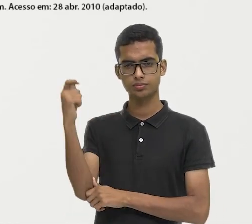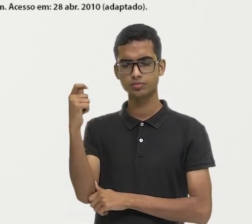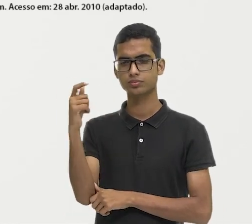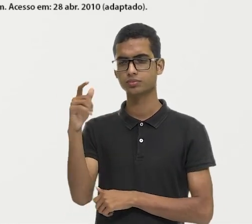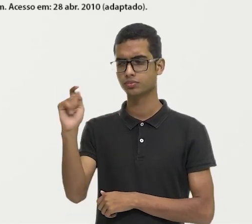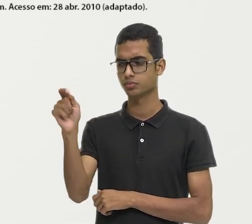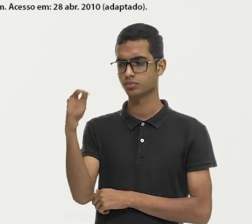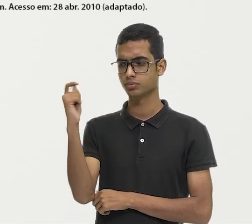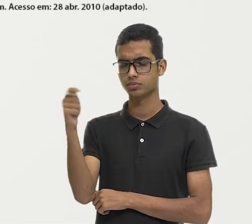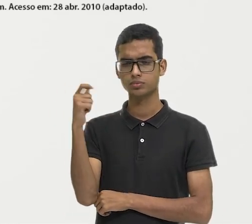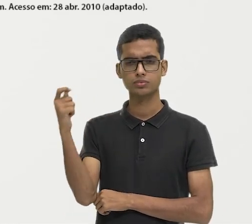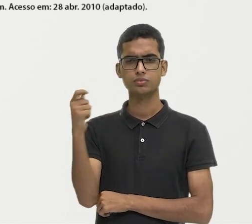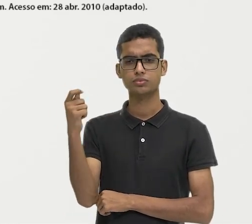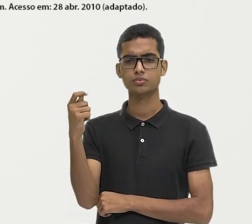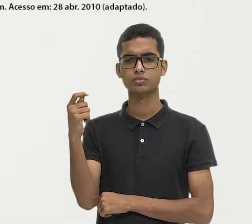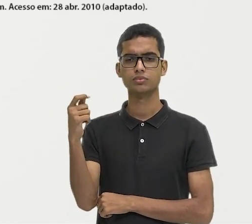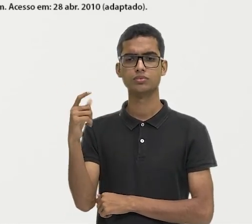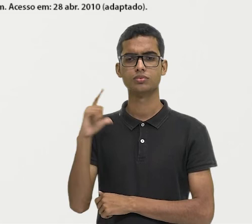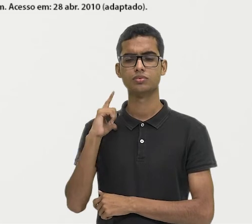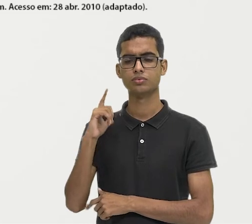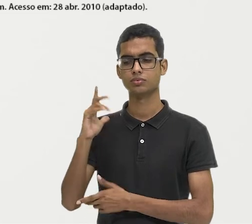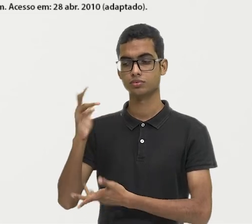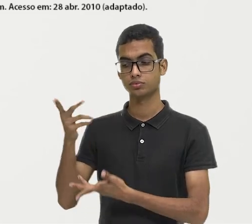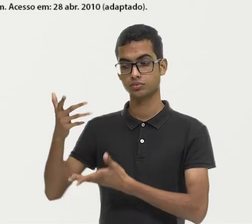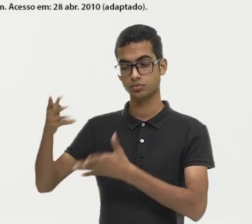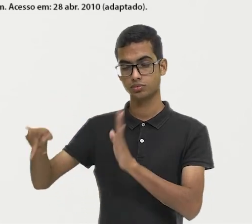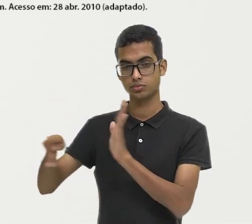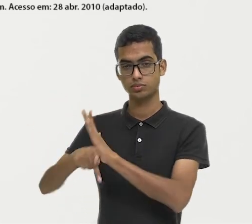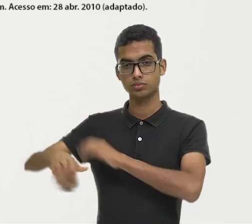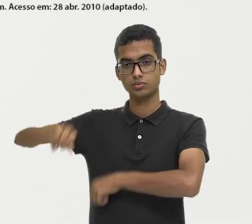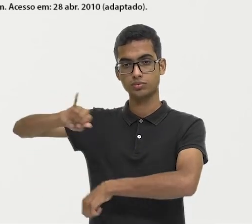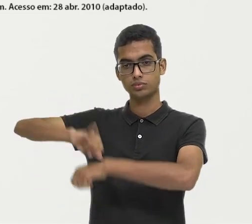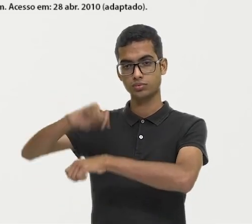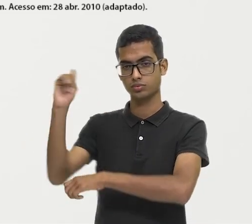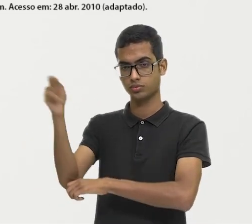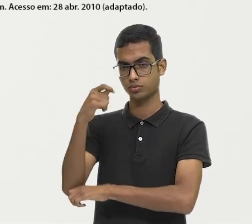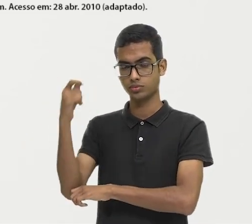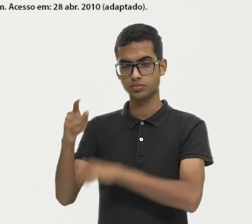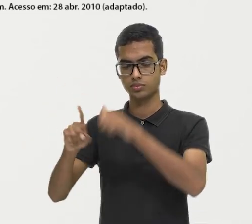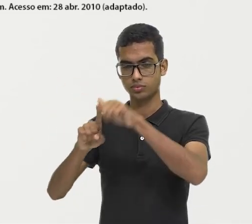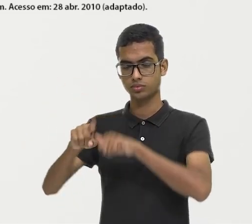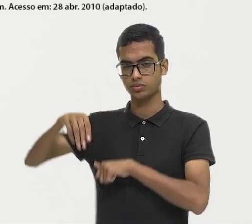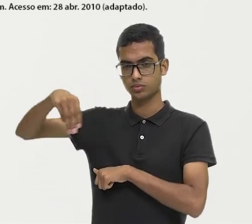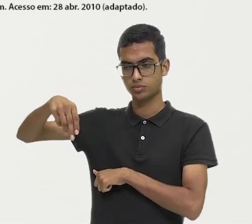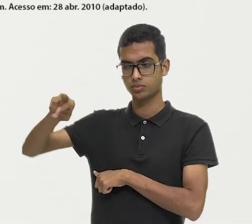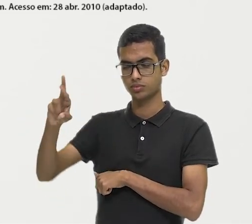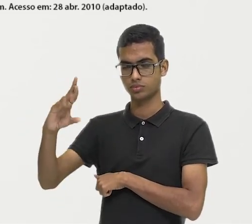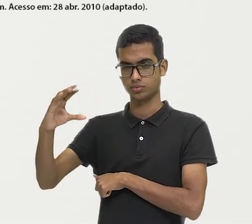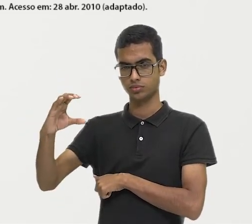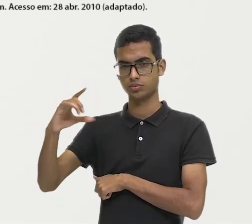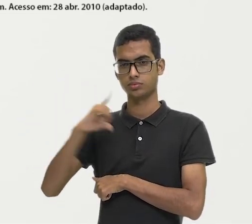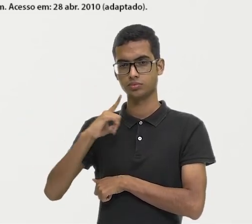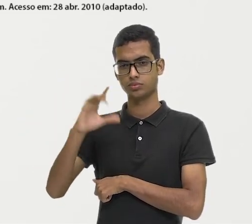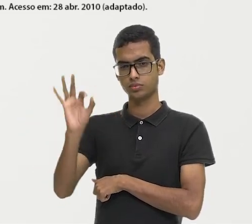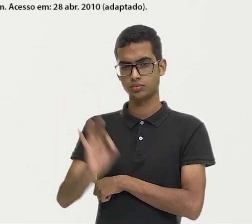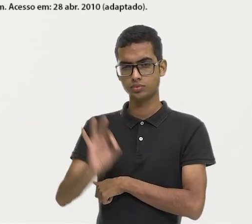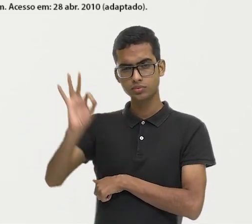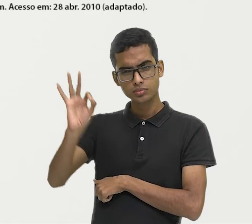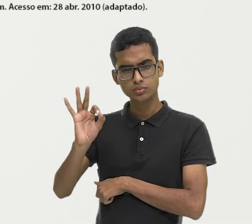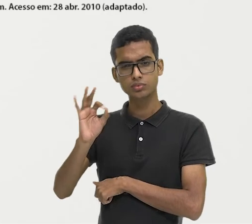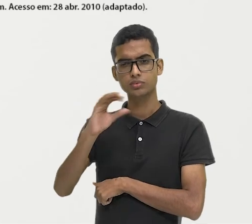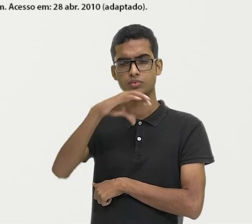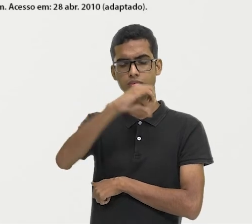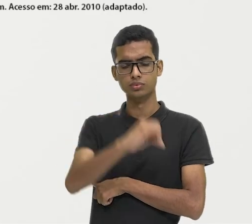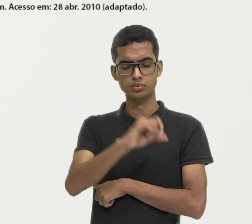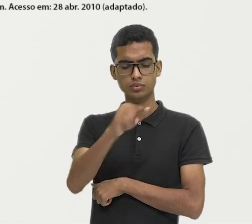aqui, Porto Alegre, eu tenho que analisar Porto Alegre. Porto Alegre, no mês de março, teve uma taxa de